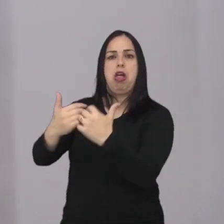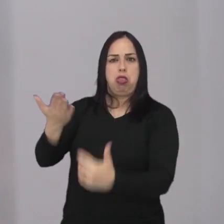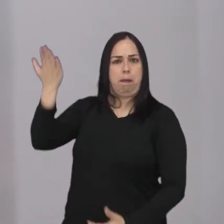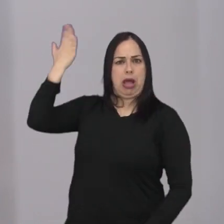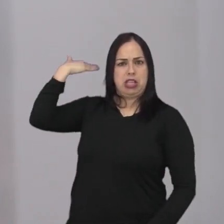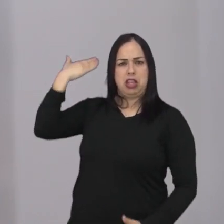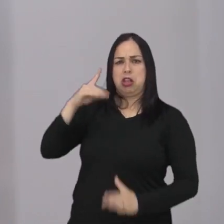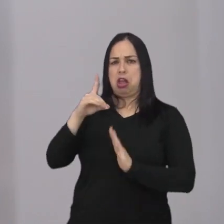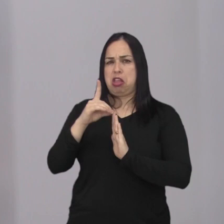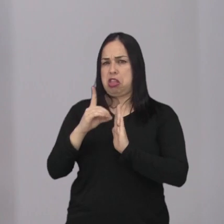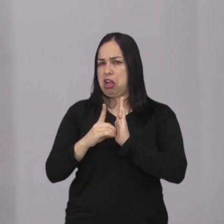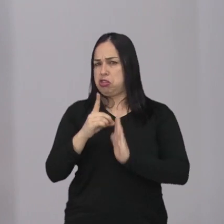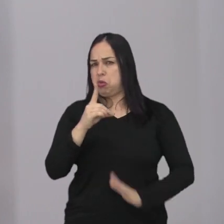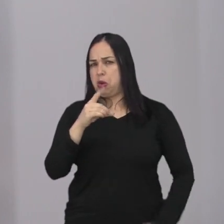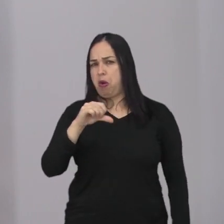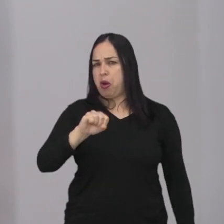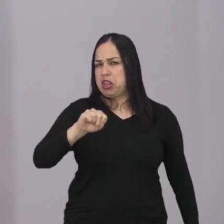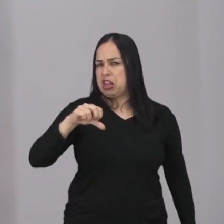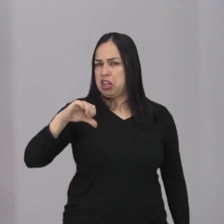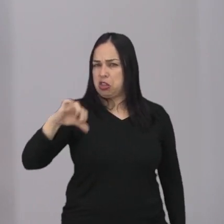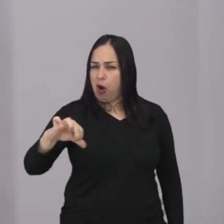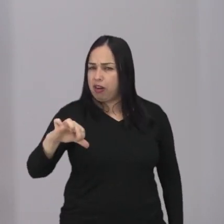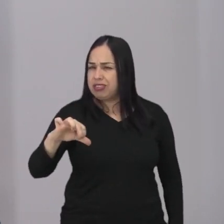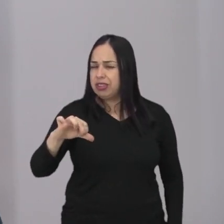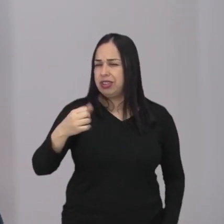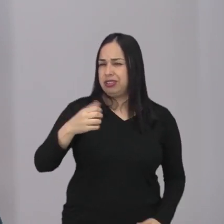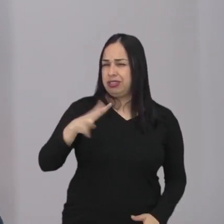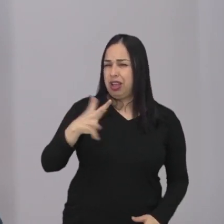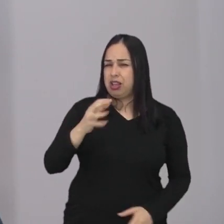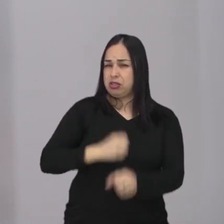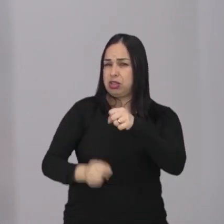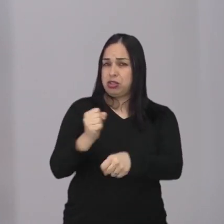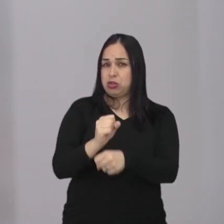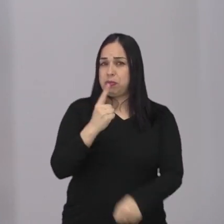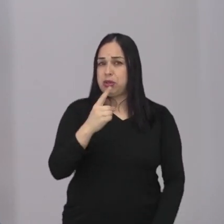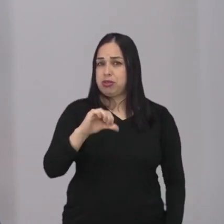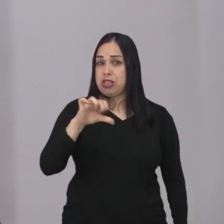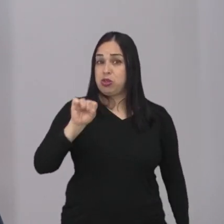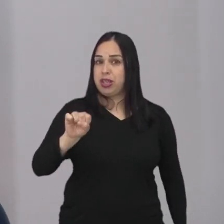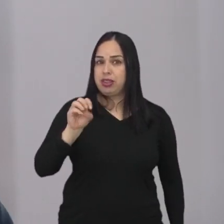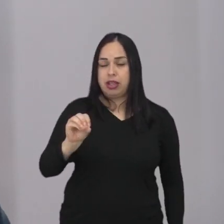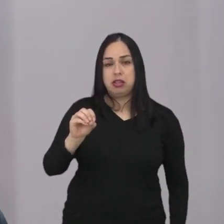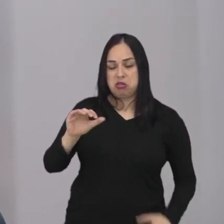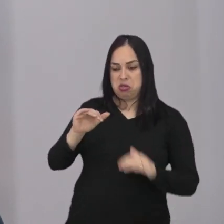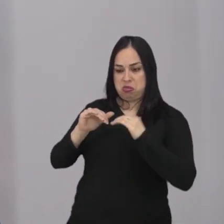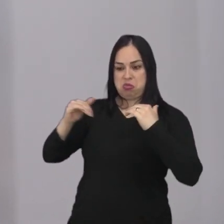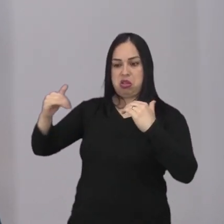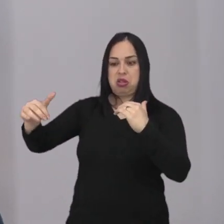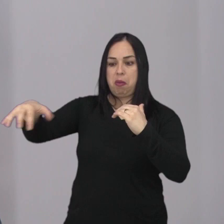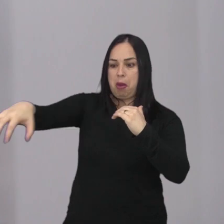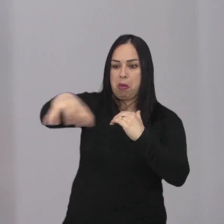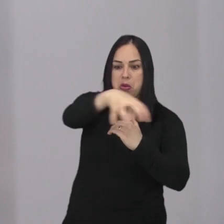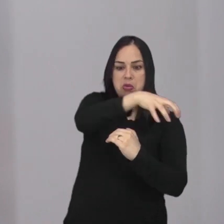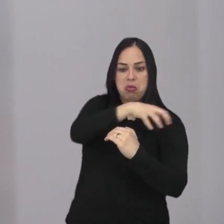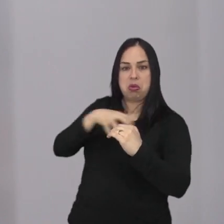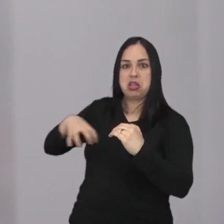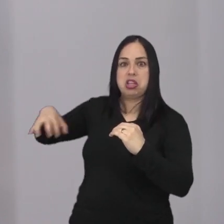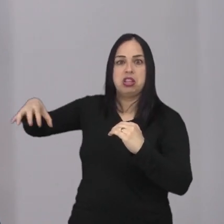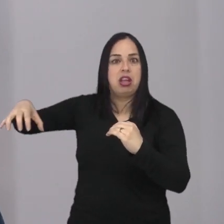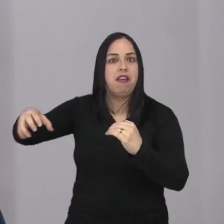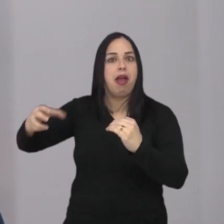isso no passado, na década de 89, né, nos anos 80, você via ao redor dos